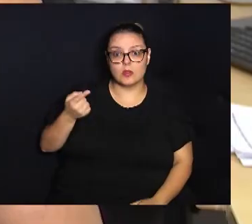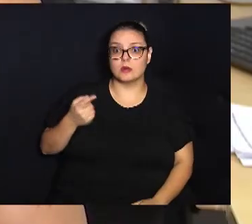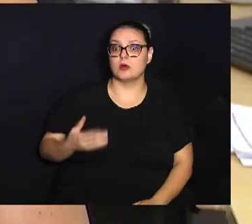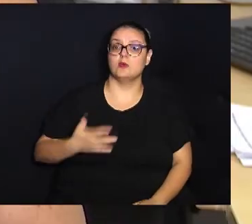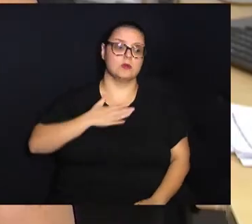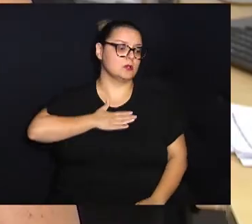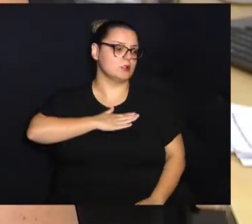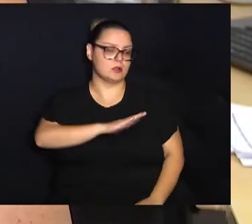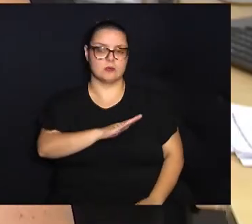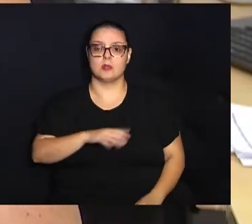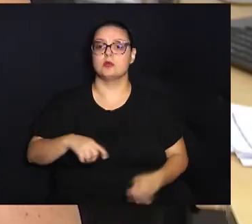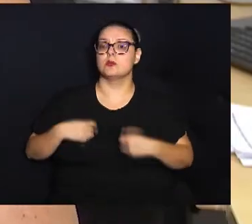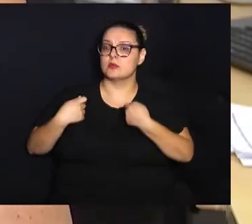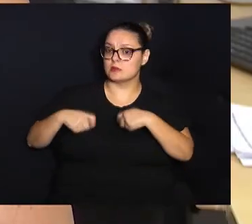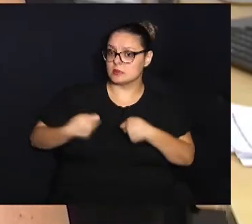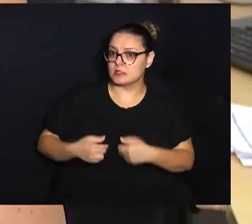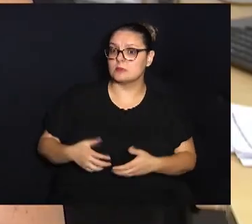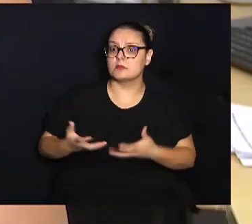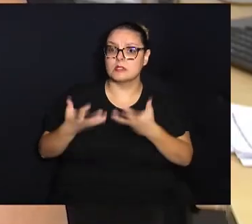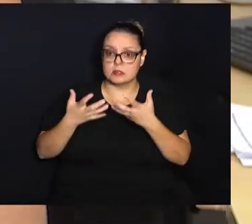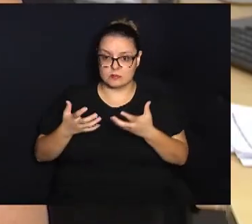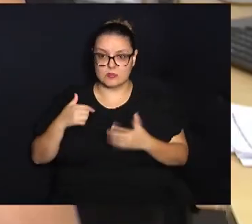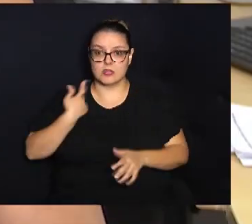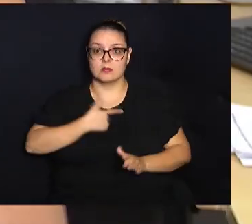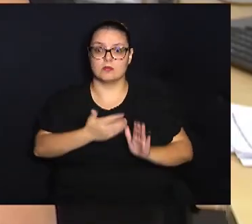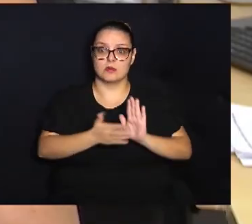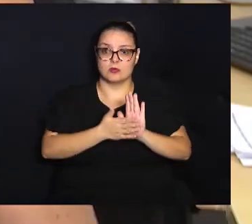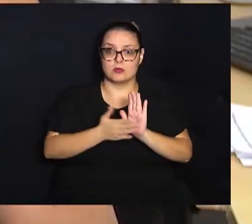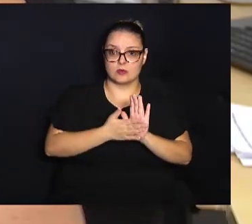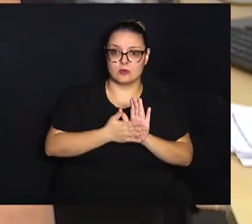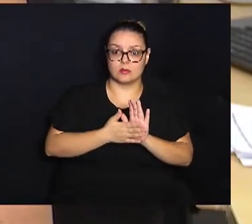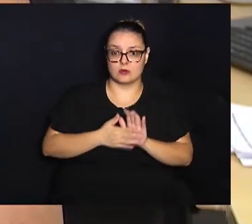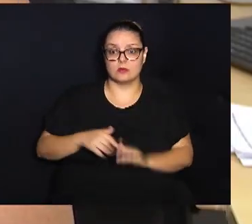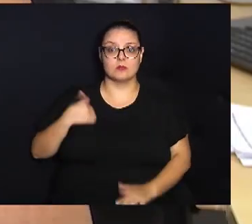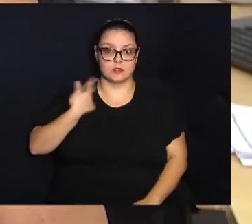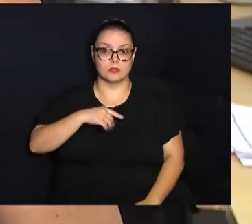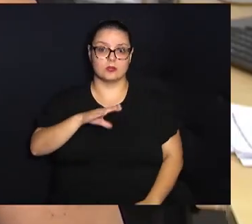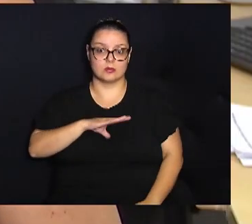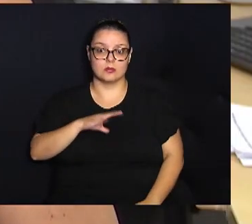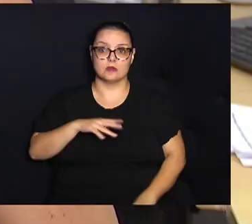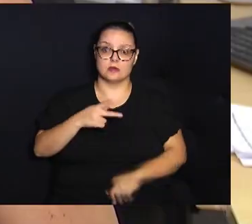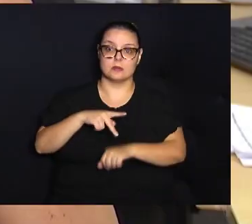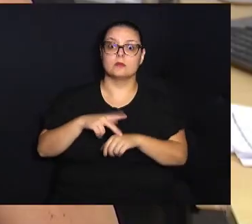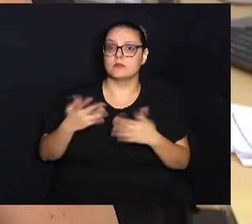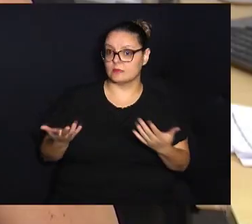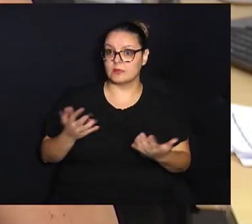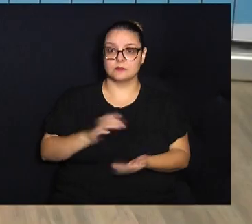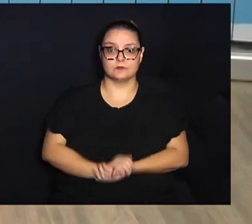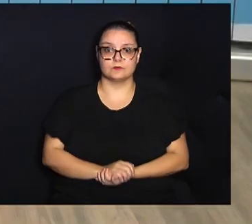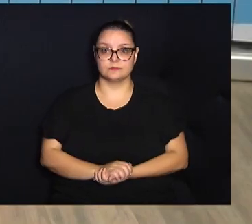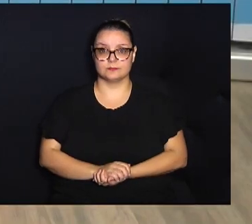gosta, o que a gente pretende, as nossas propostas para a nossa cidade, para o nosso país, enfim.